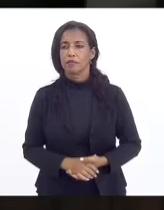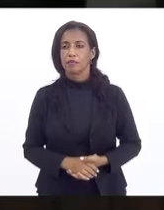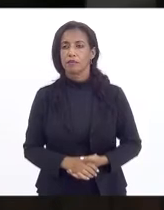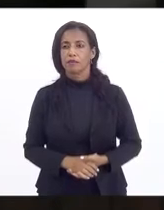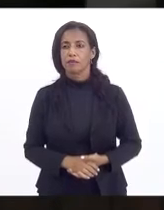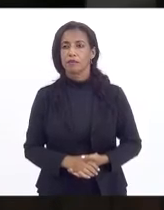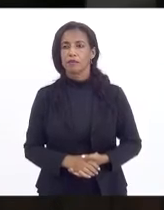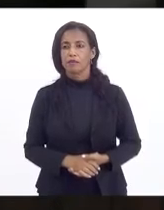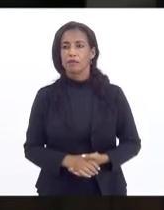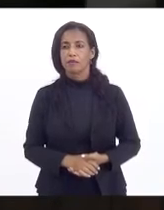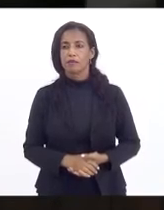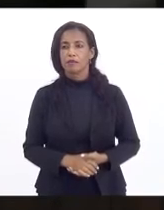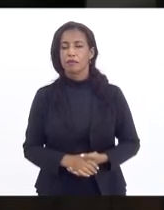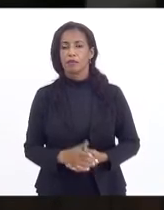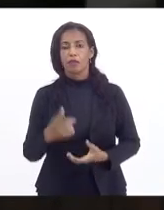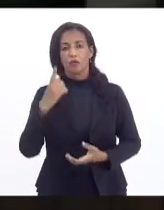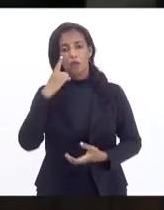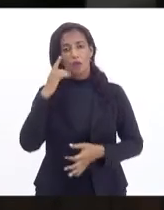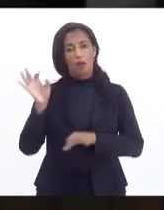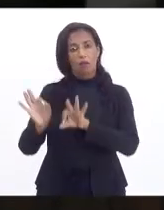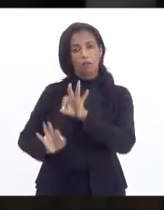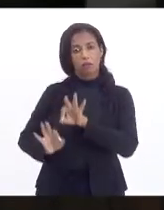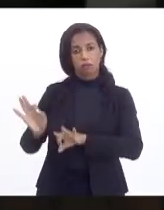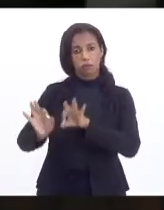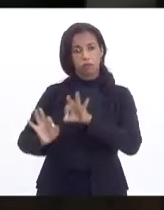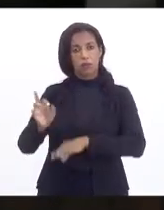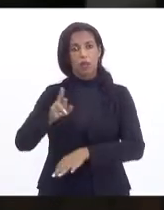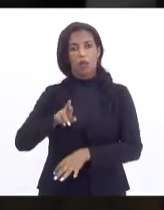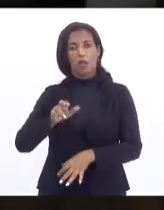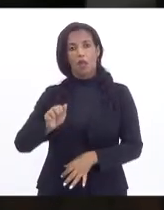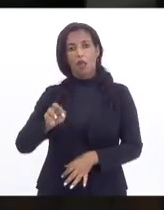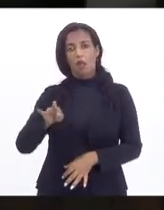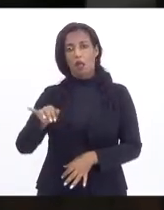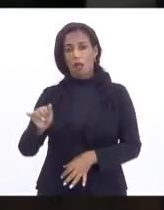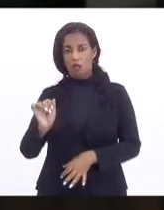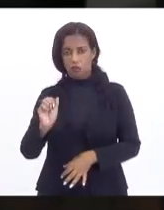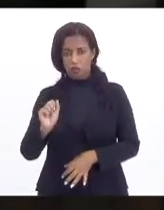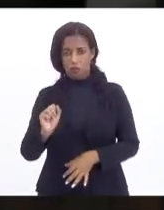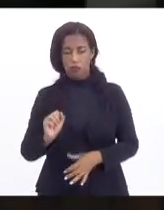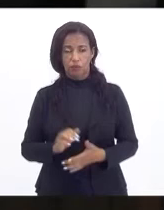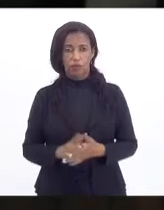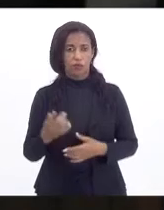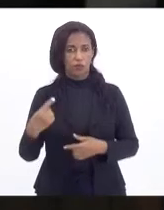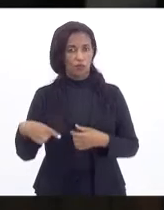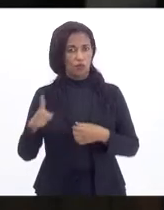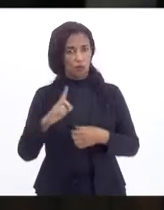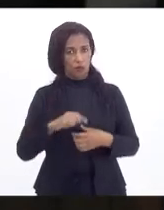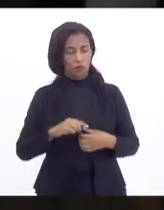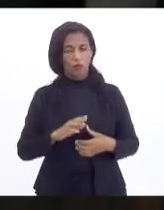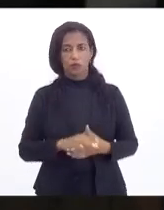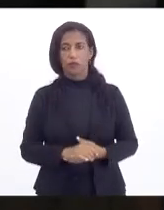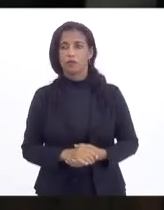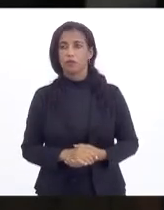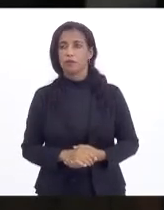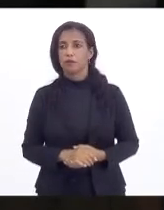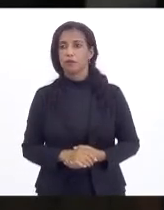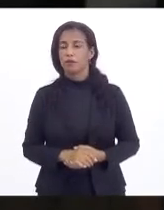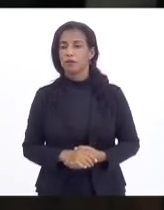o idealizador do projeto, que é o deputado Ratinho. Já voltamos, final da pauta, ao